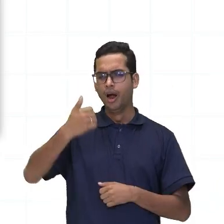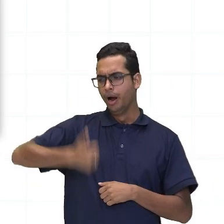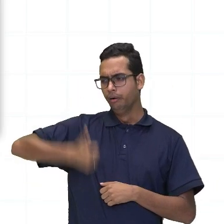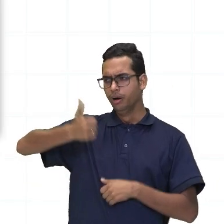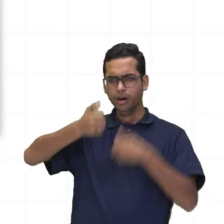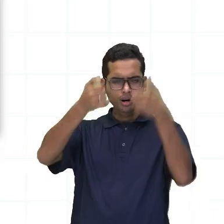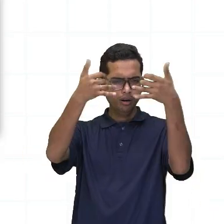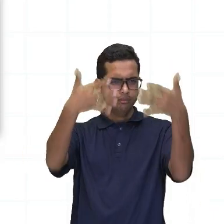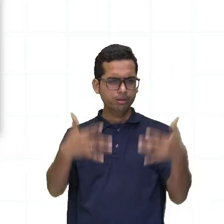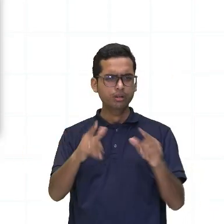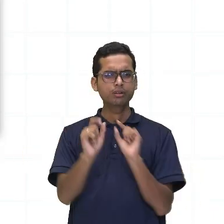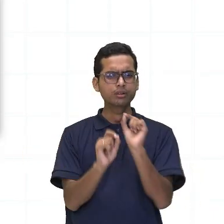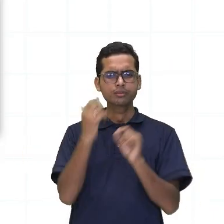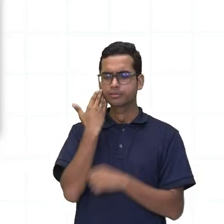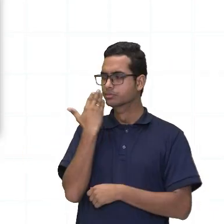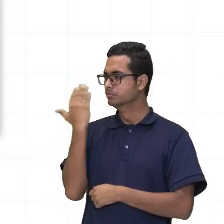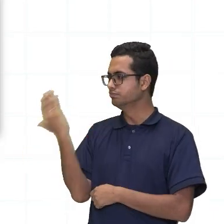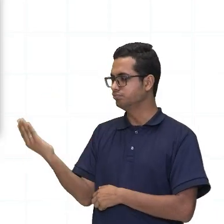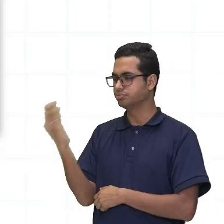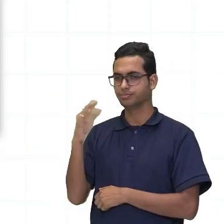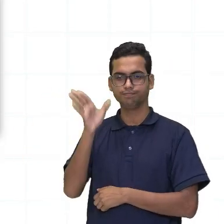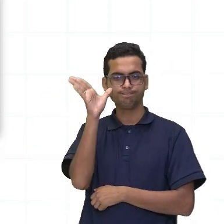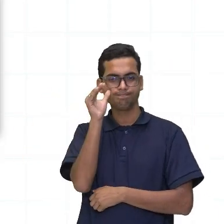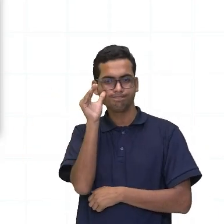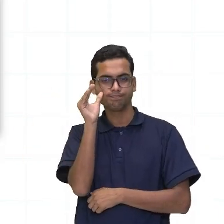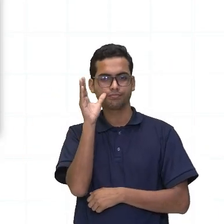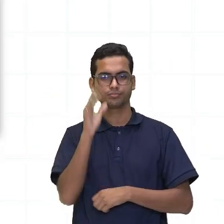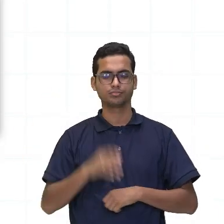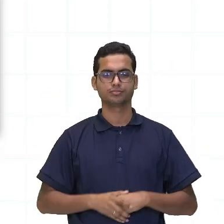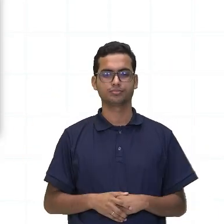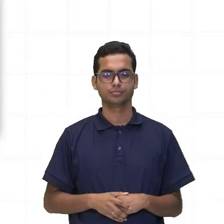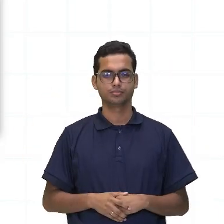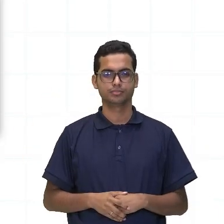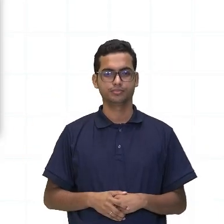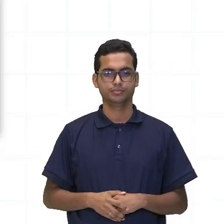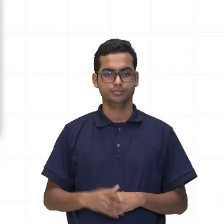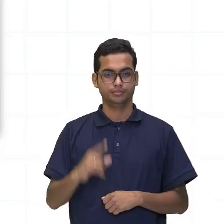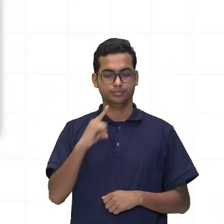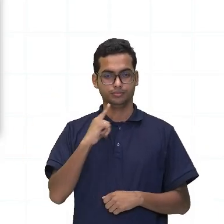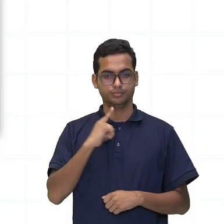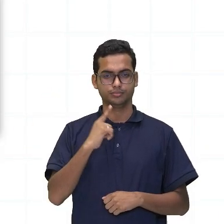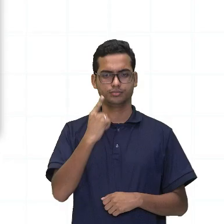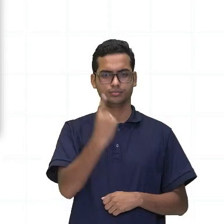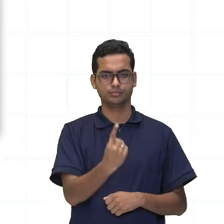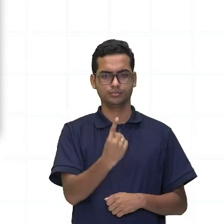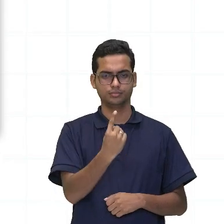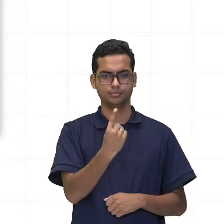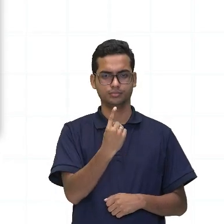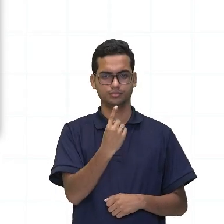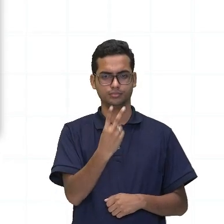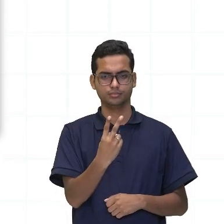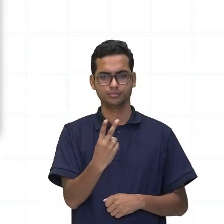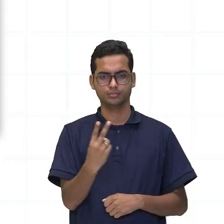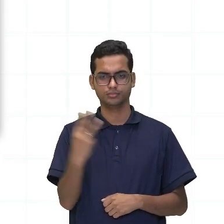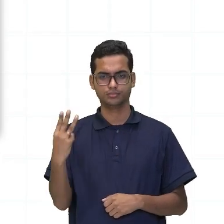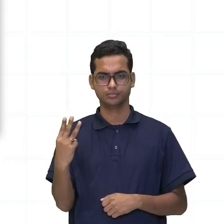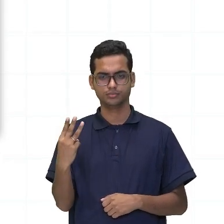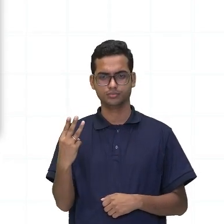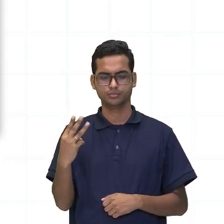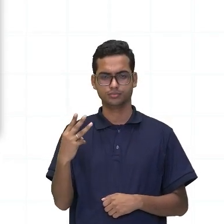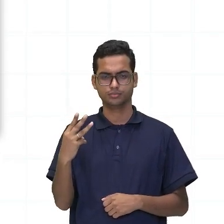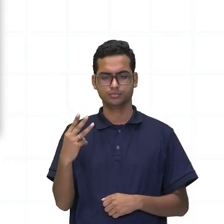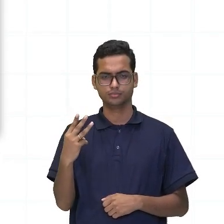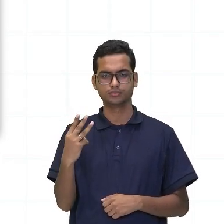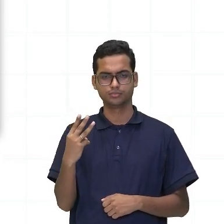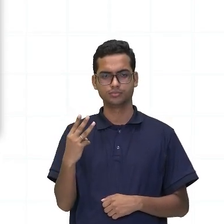sobre essas curiosidades, né? Há 123 pirâmides do Egito catalogadas.